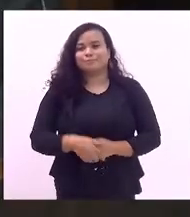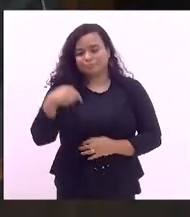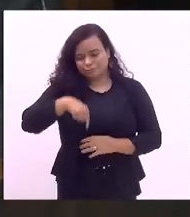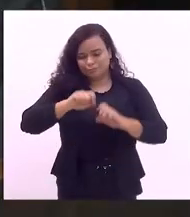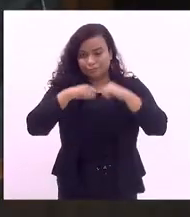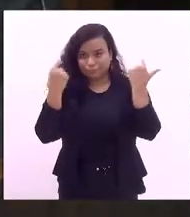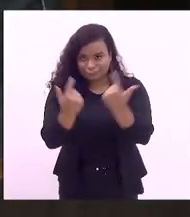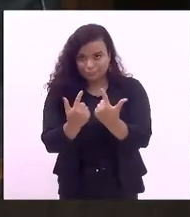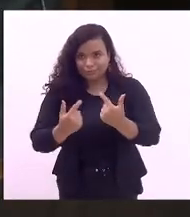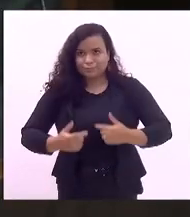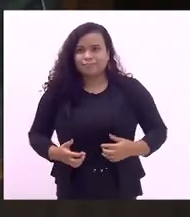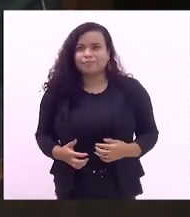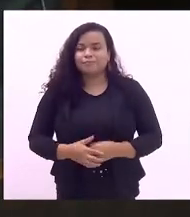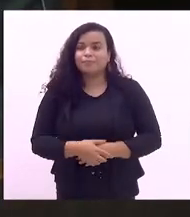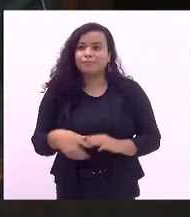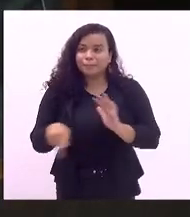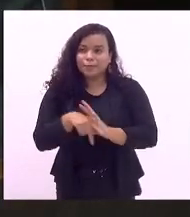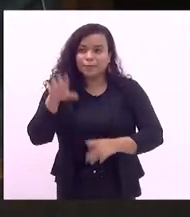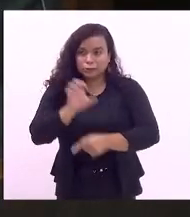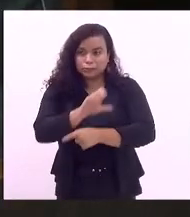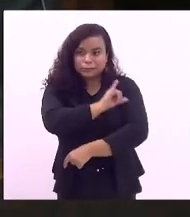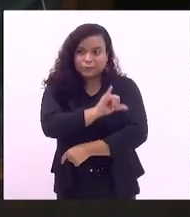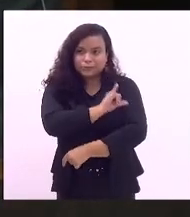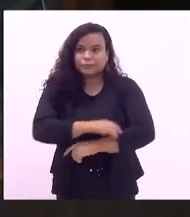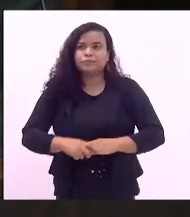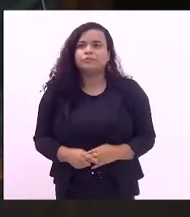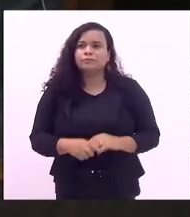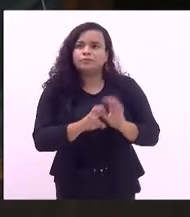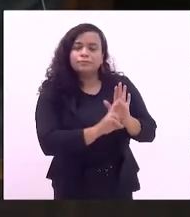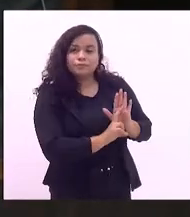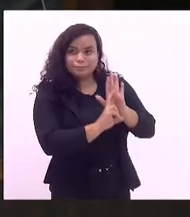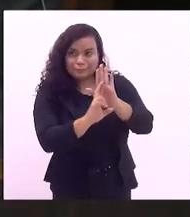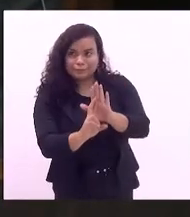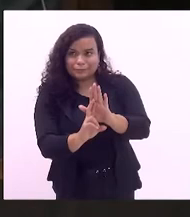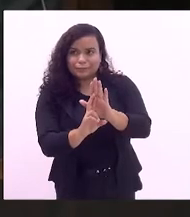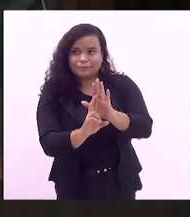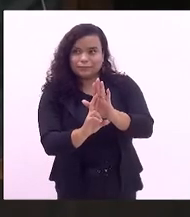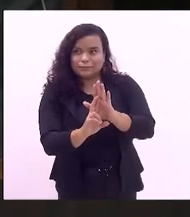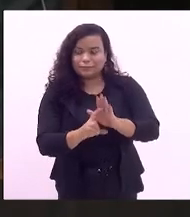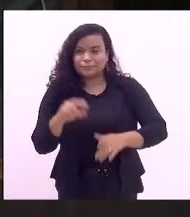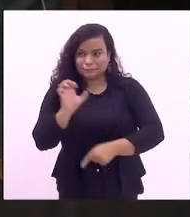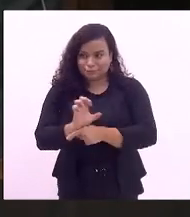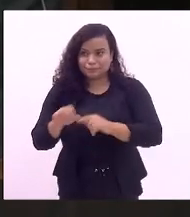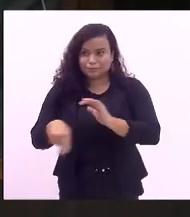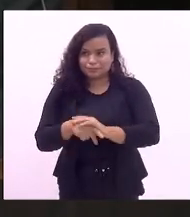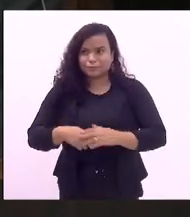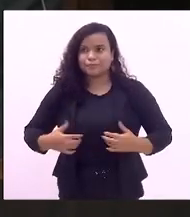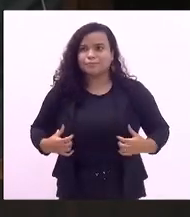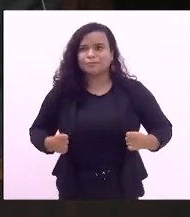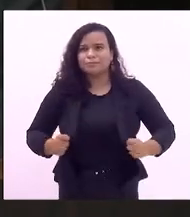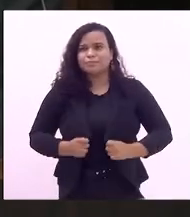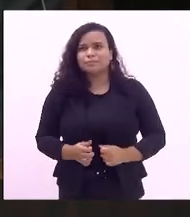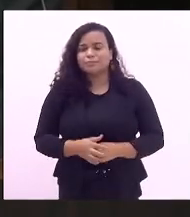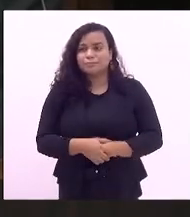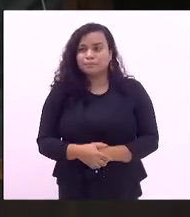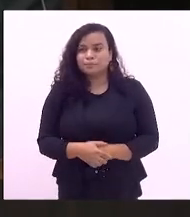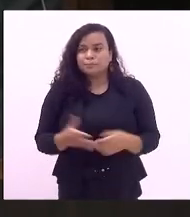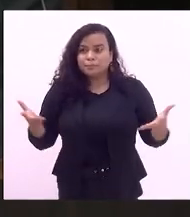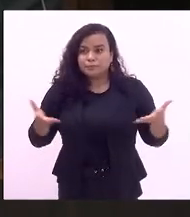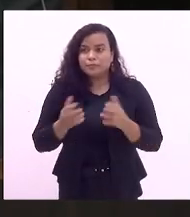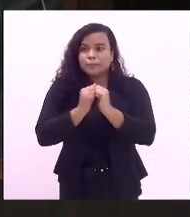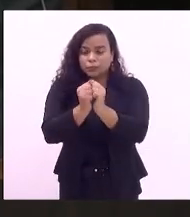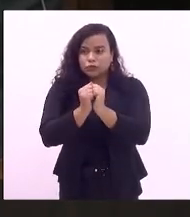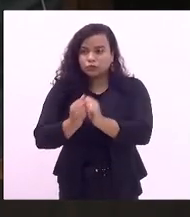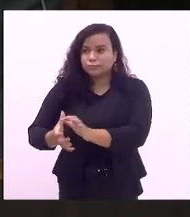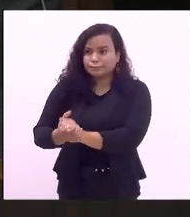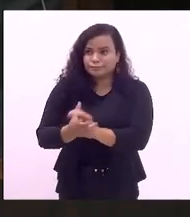casa Legislativa aqui do nosso estado que ela representa para o nosso estado que nós agora juntos